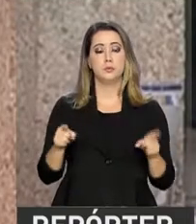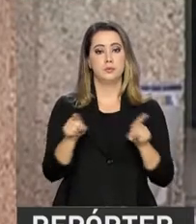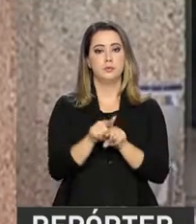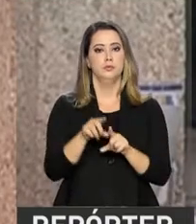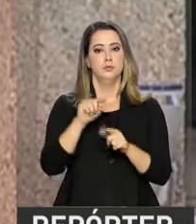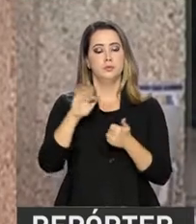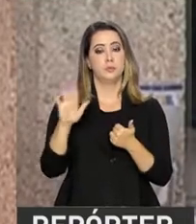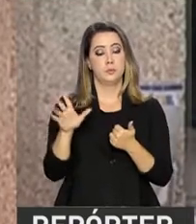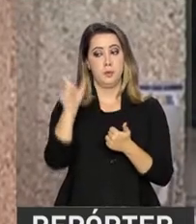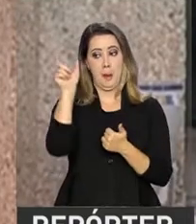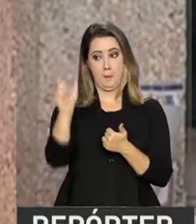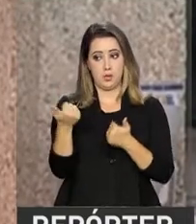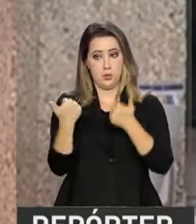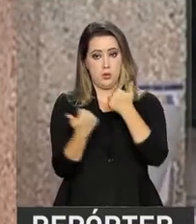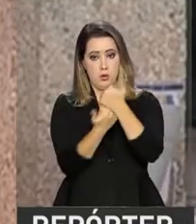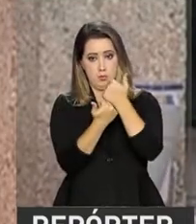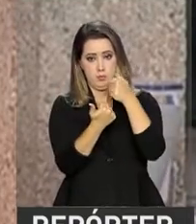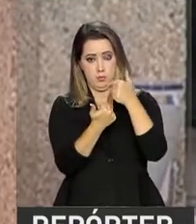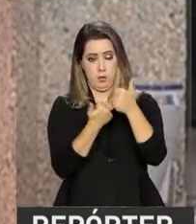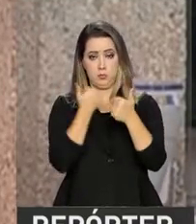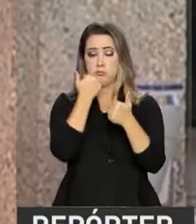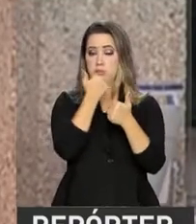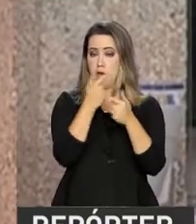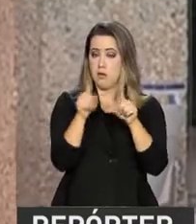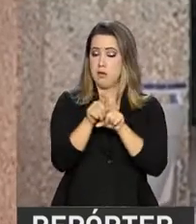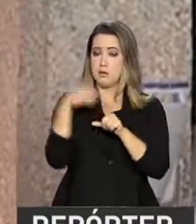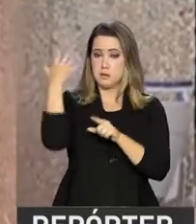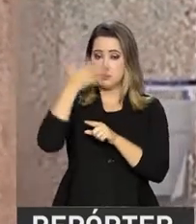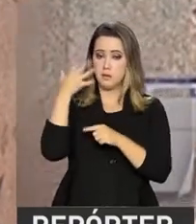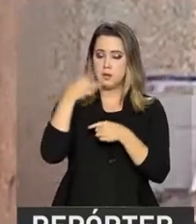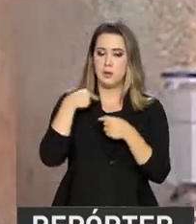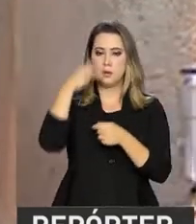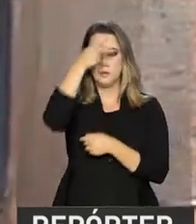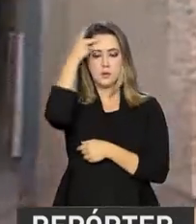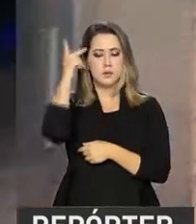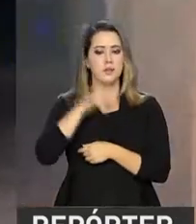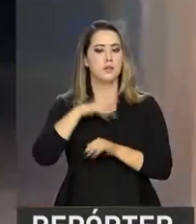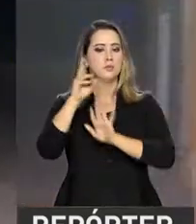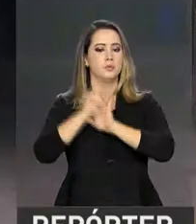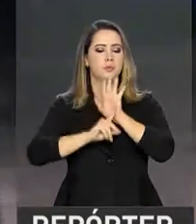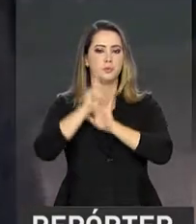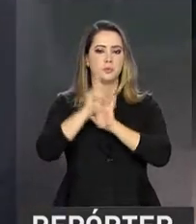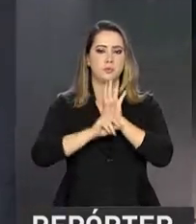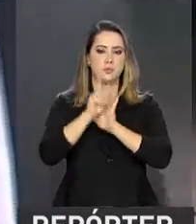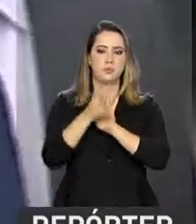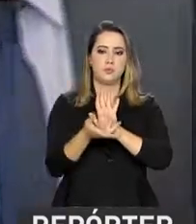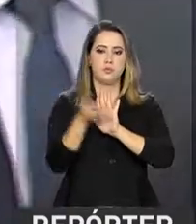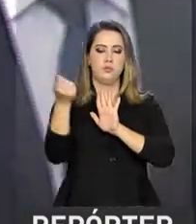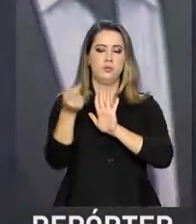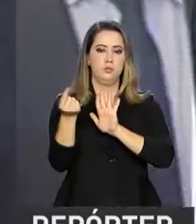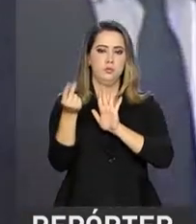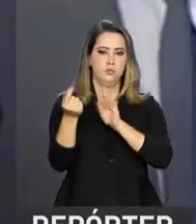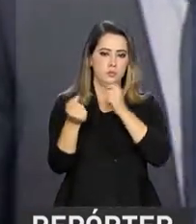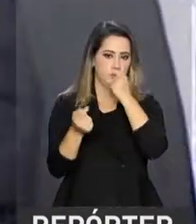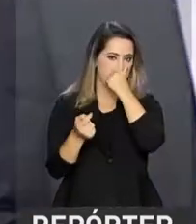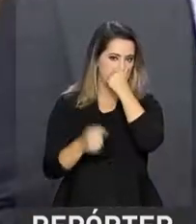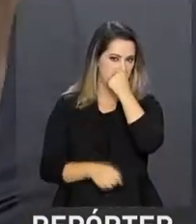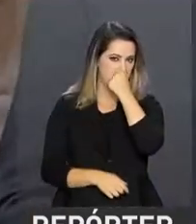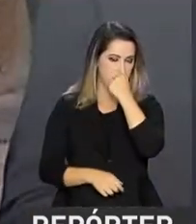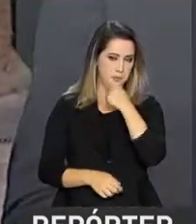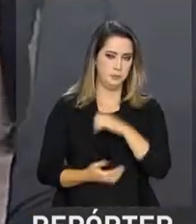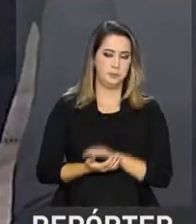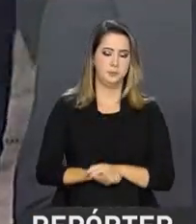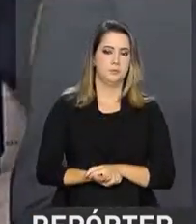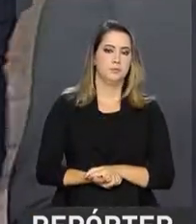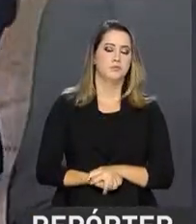vice presidente de governo da caixa roberto derzie explica pra gente quem tem direito ao saque do benefício é importante